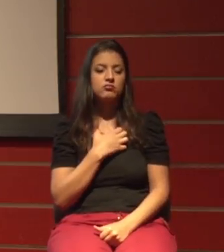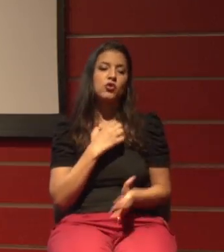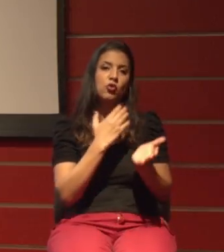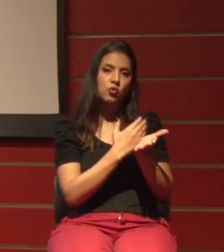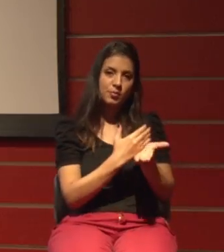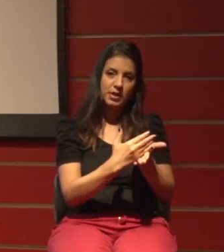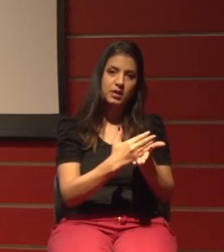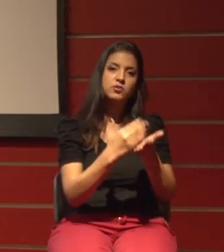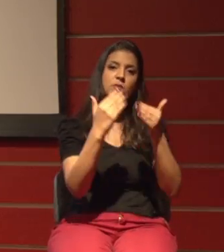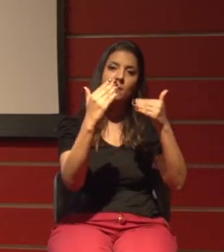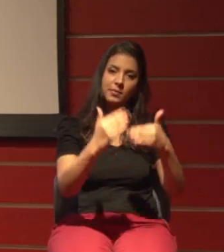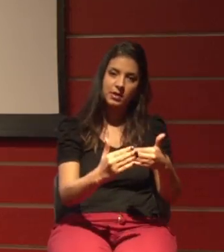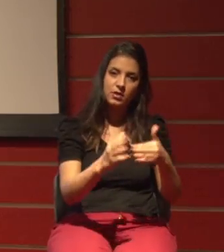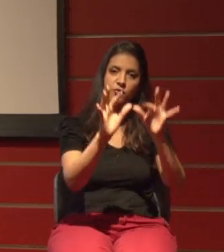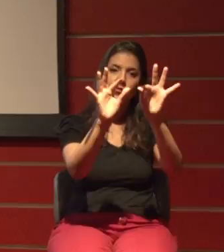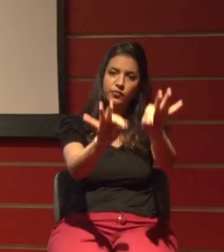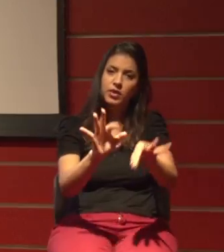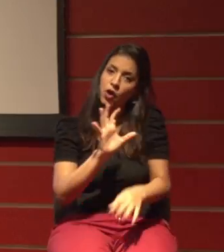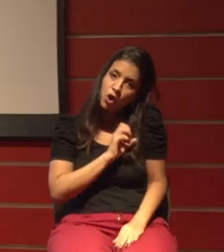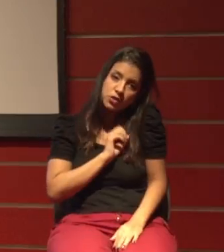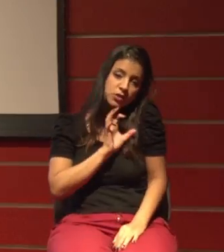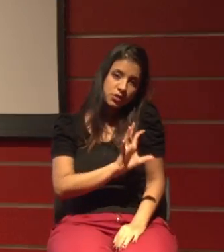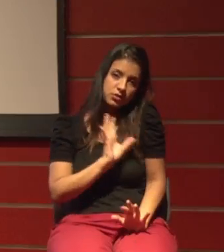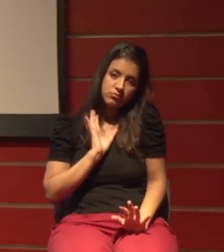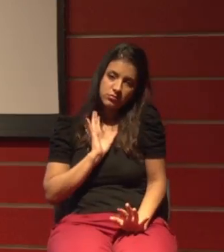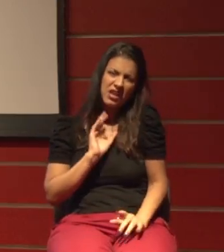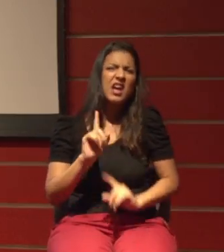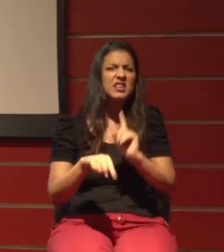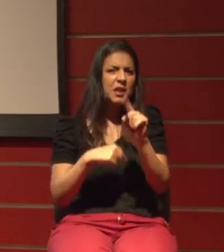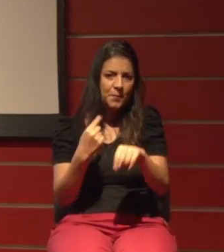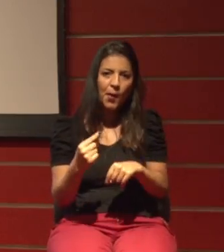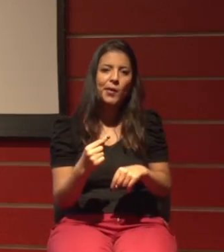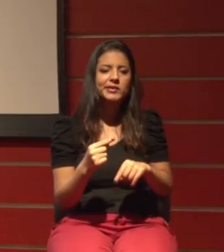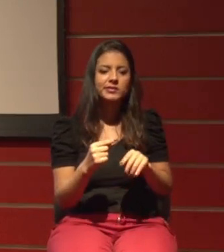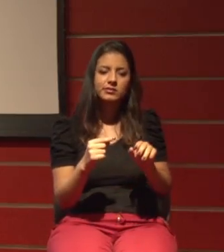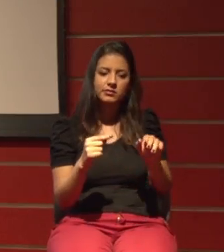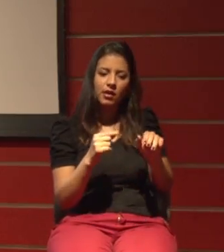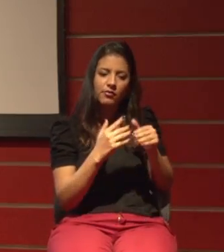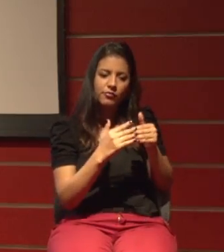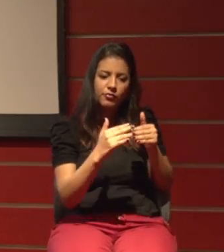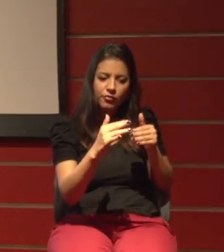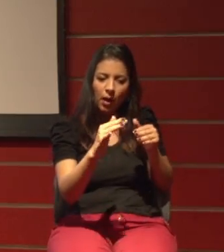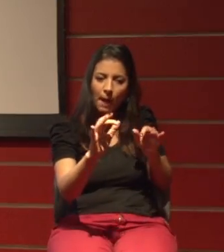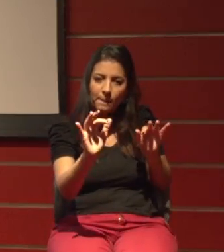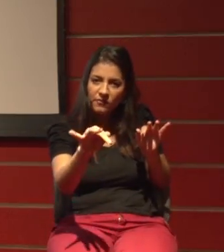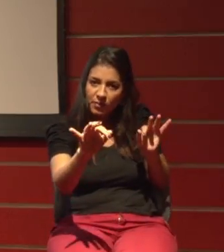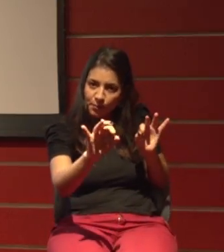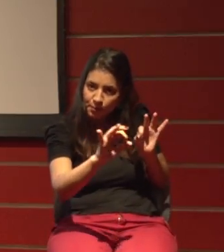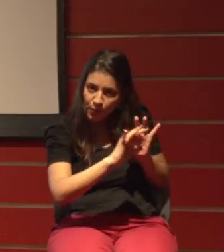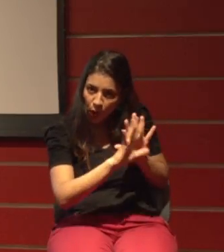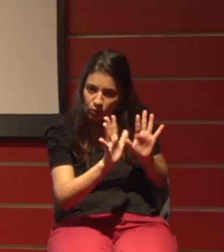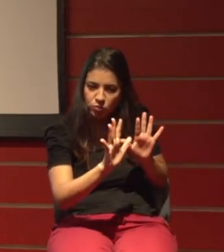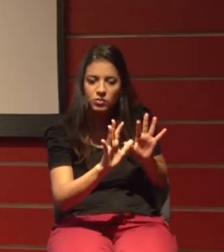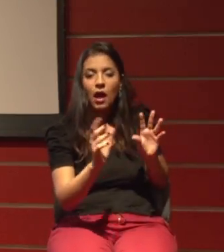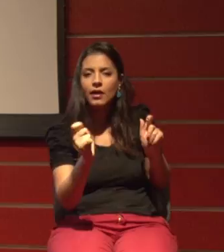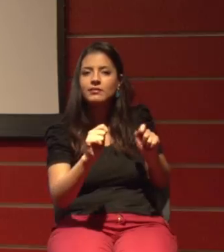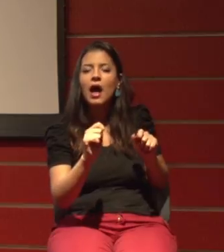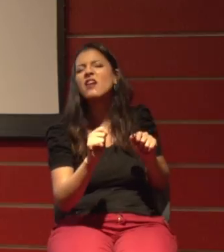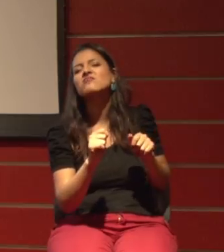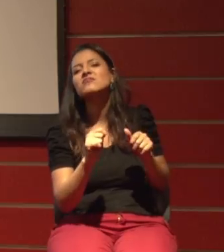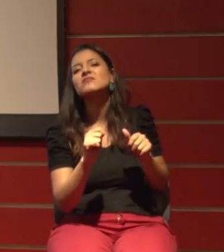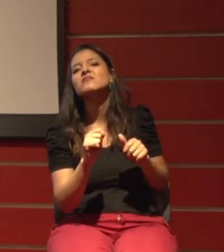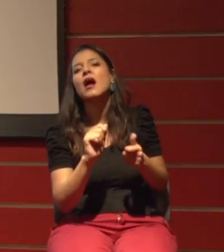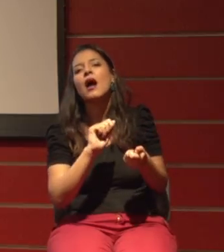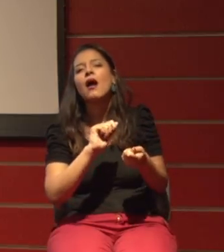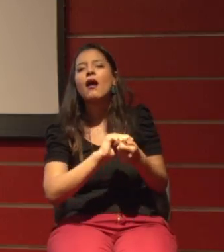e fim depois você pode ir lá recortar colar puxar o fim pro começo meio pro fim e e e faz do